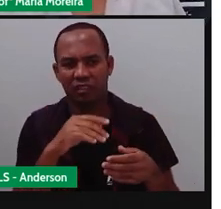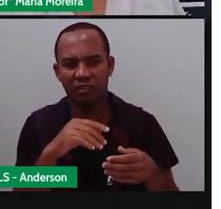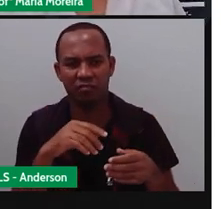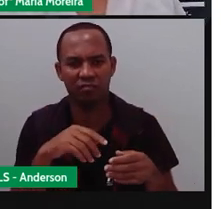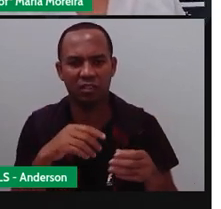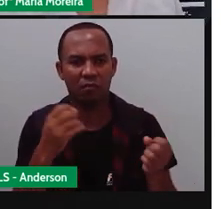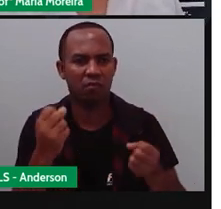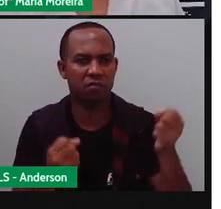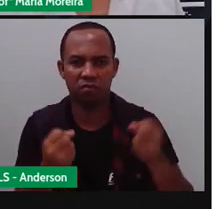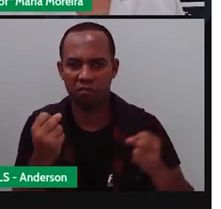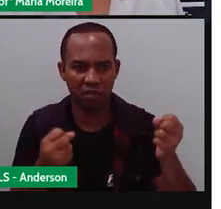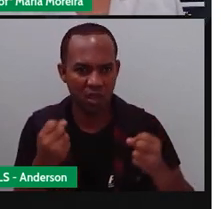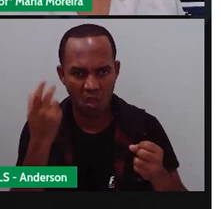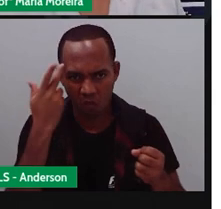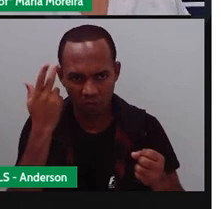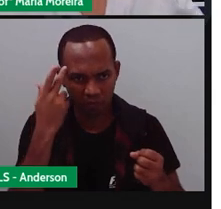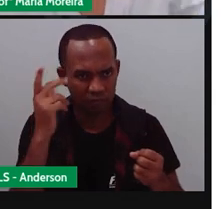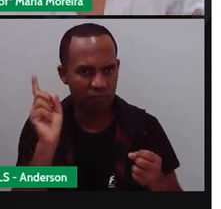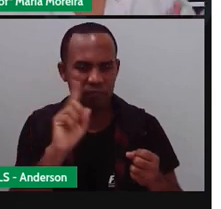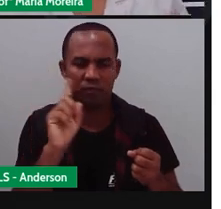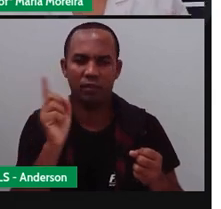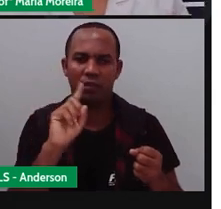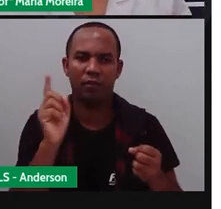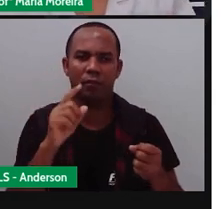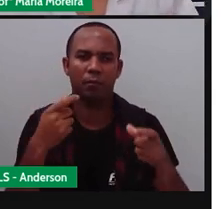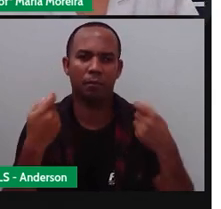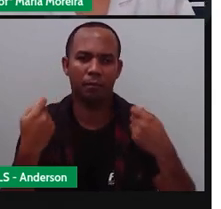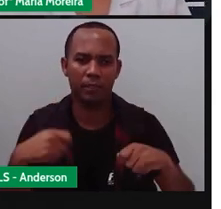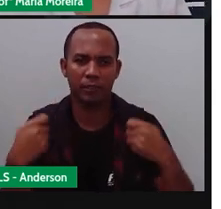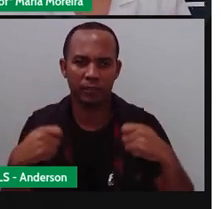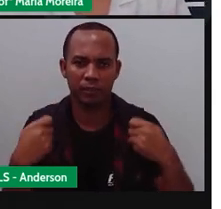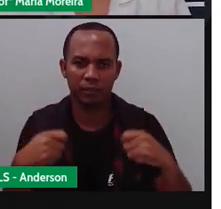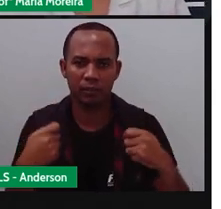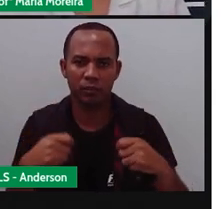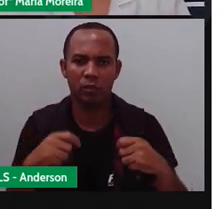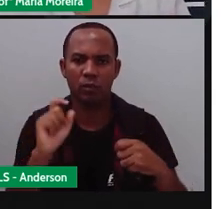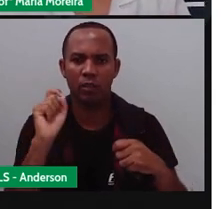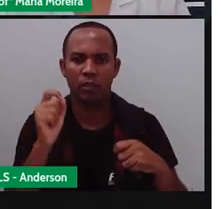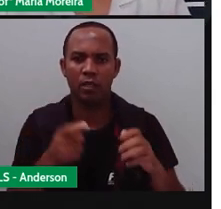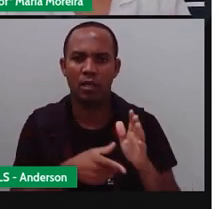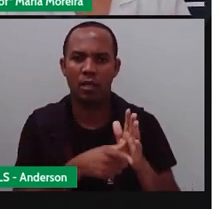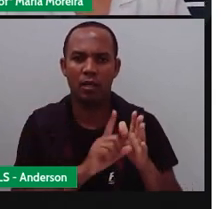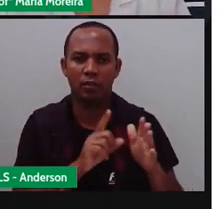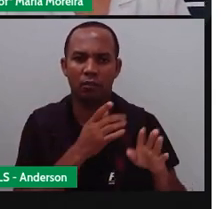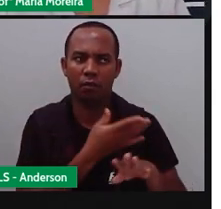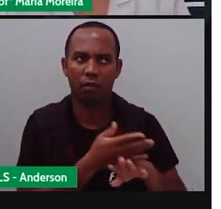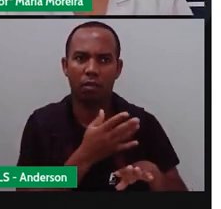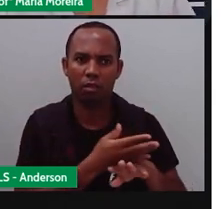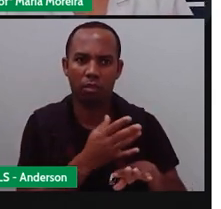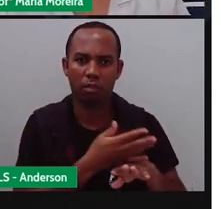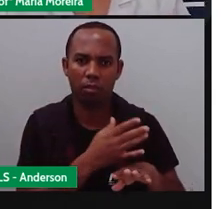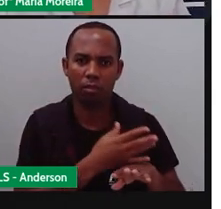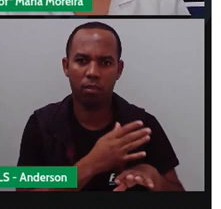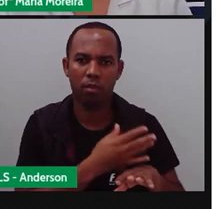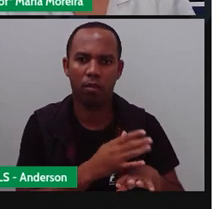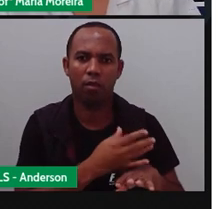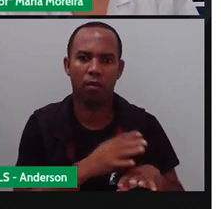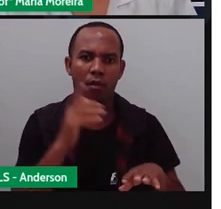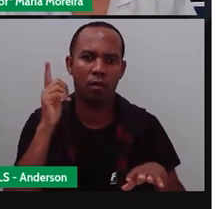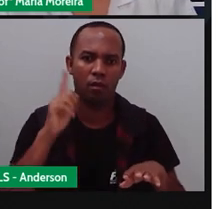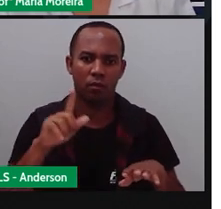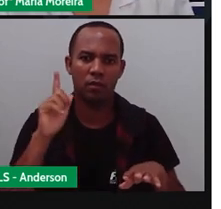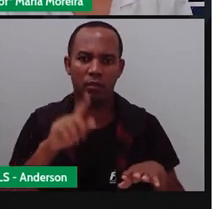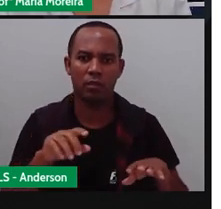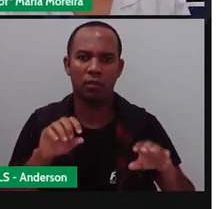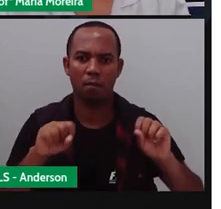subir e no pilotar não é meio assim não vou eu preciso né de um treinamento para aquele equipamento eu preciso um treinamento para